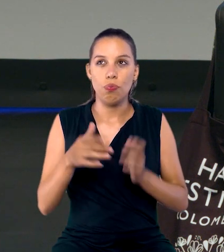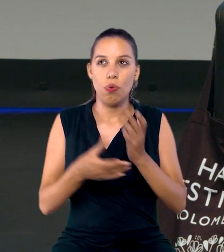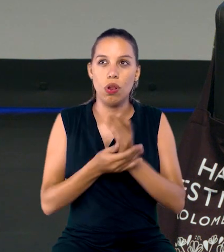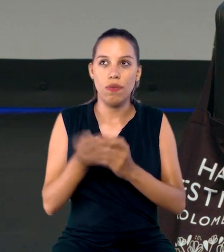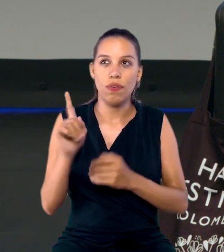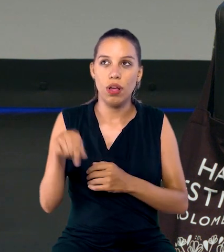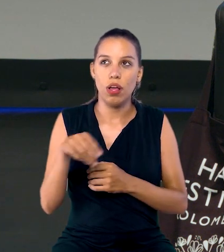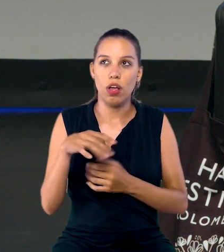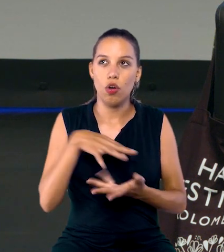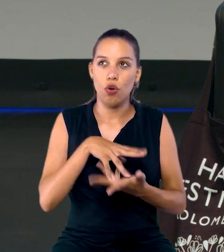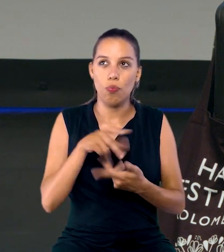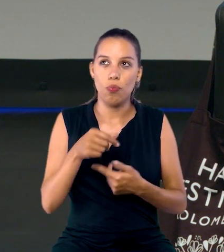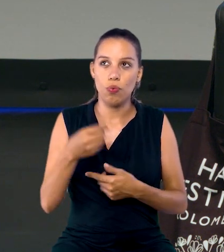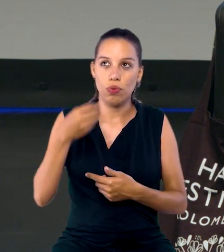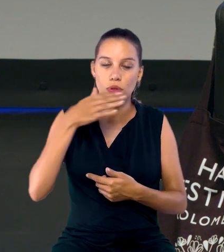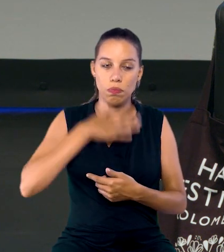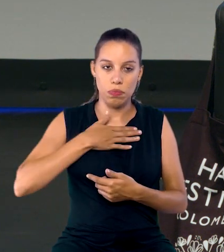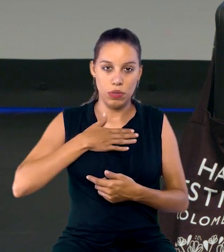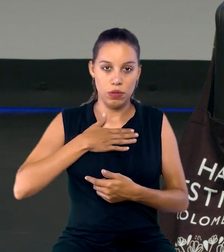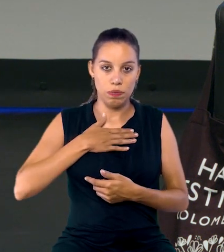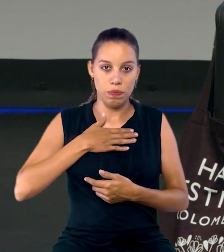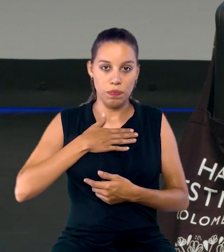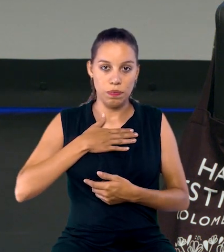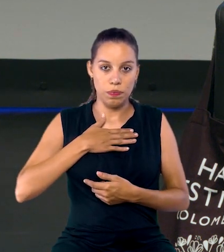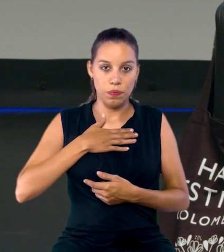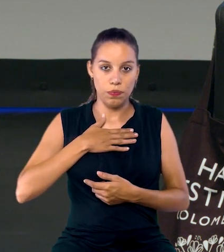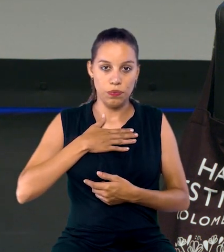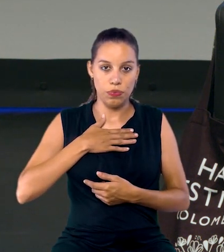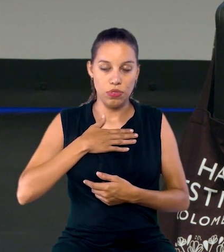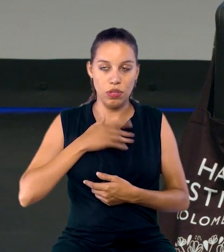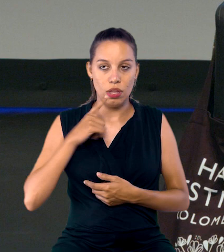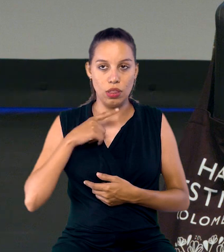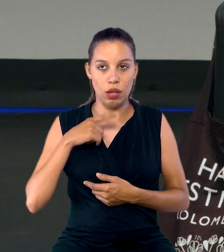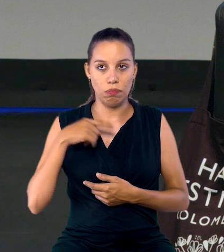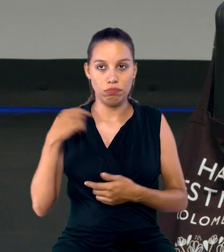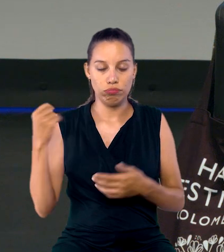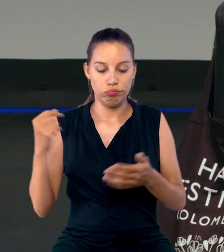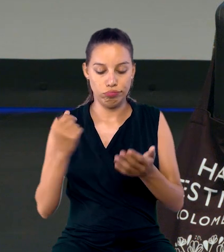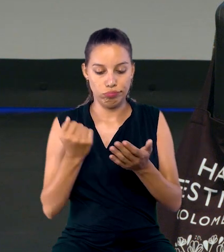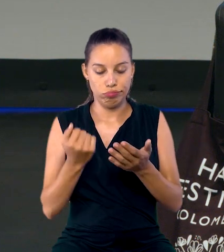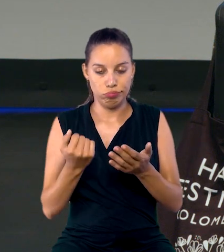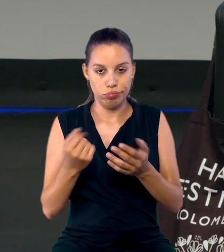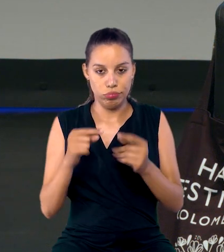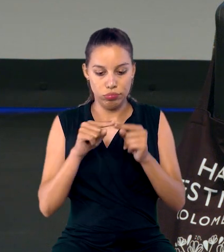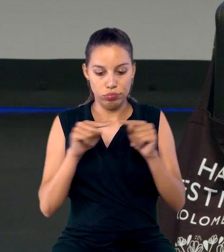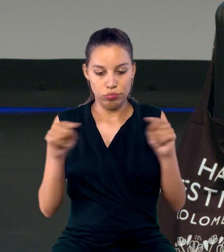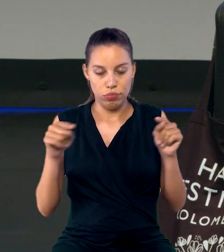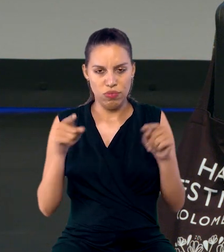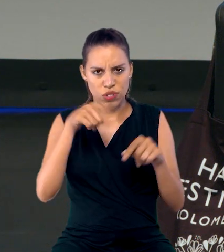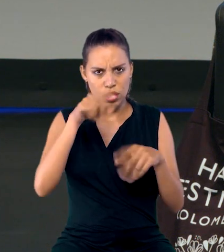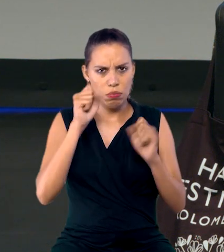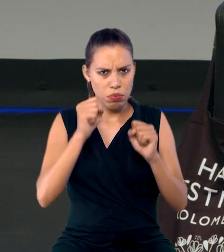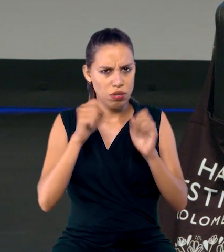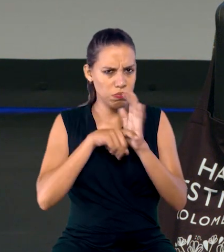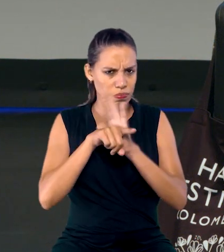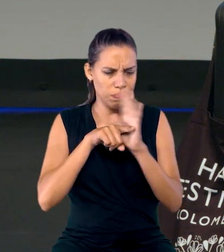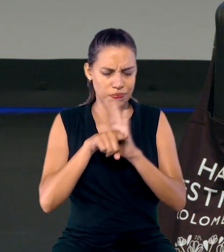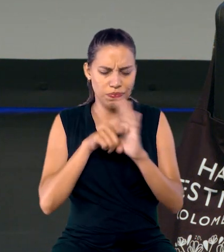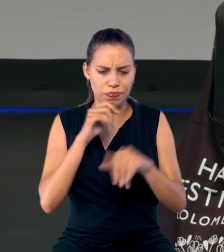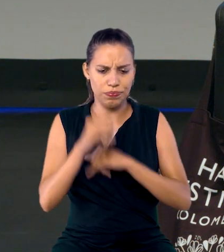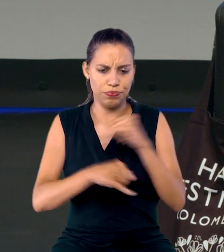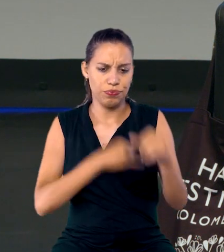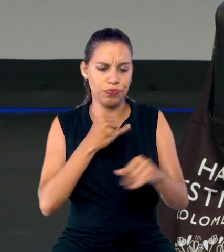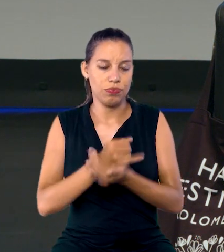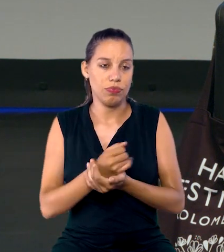livro é O Mundo em Mim, e aí tem um aposto que eu não vou lembrar certinho, mas vocês podem pesquisar. E